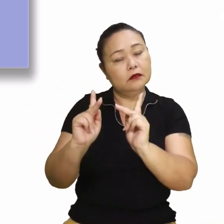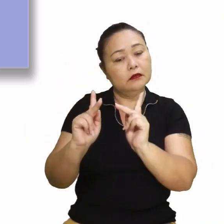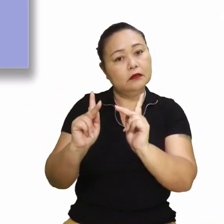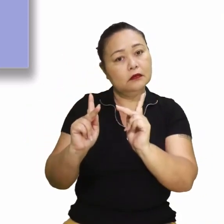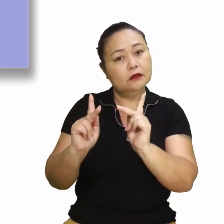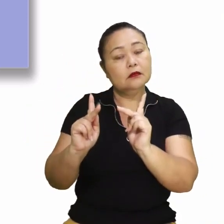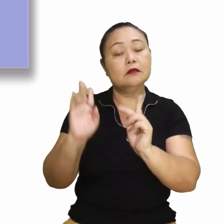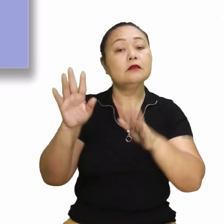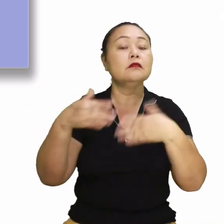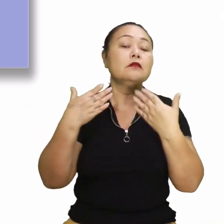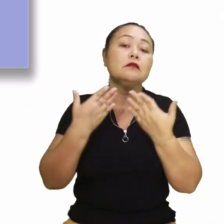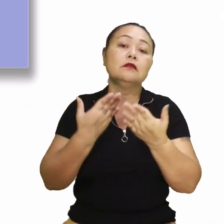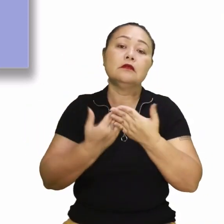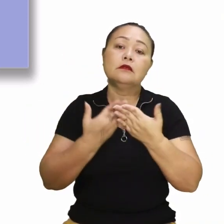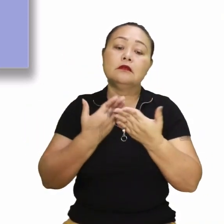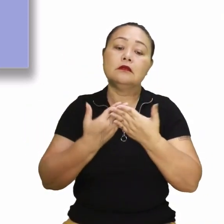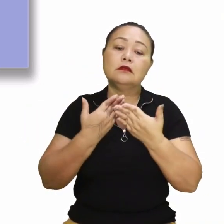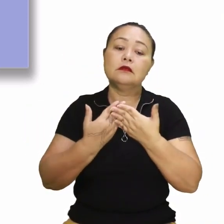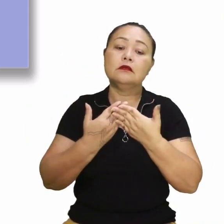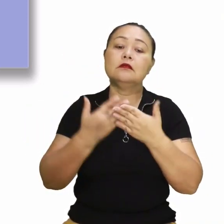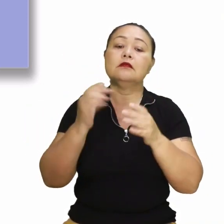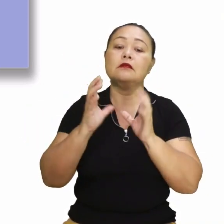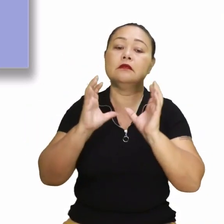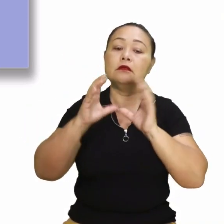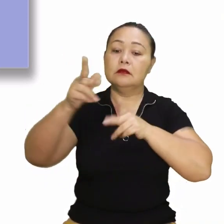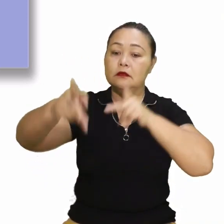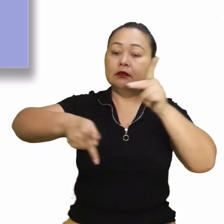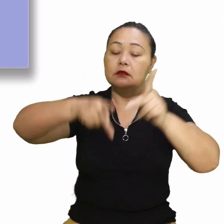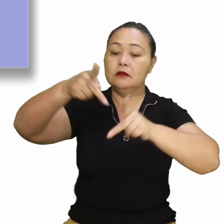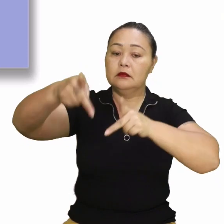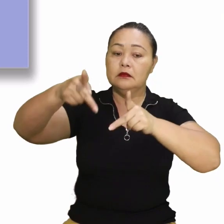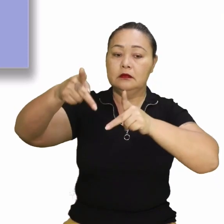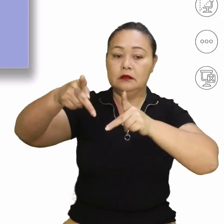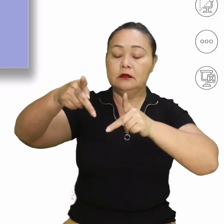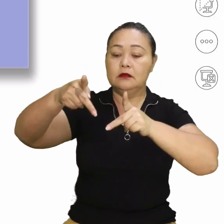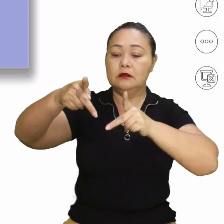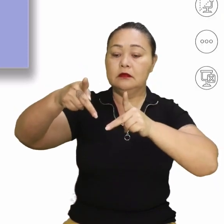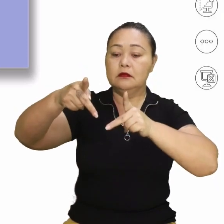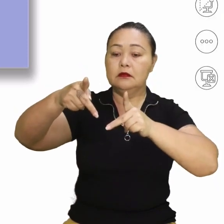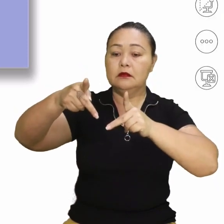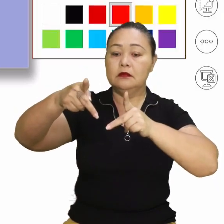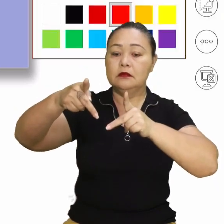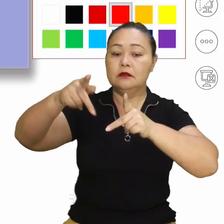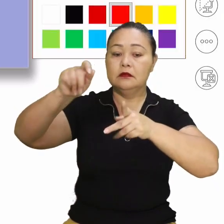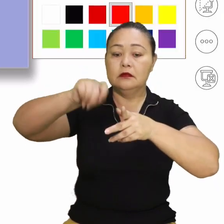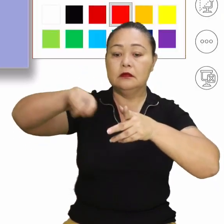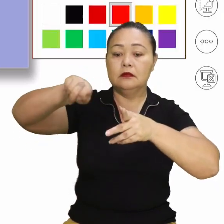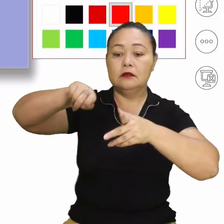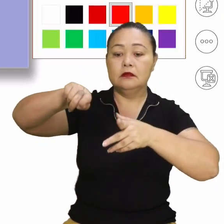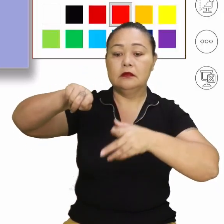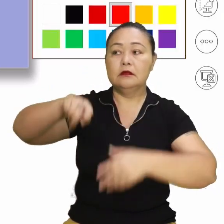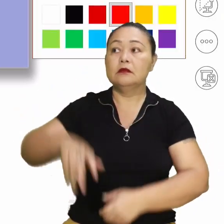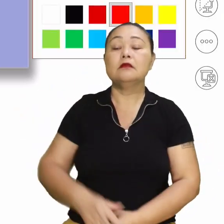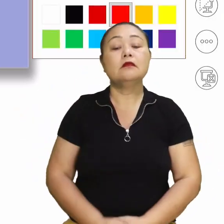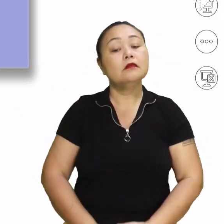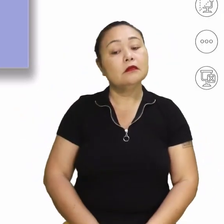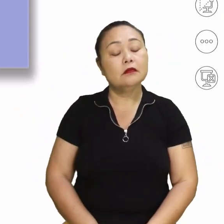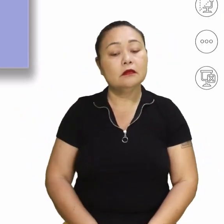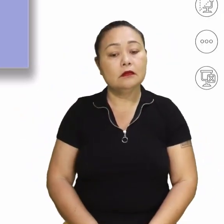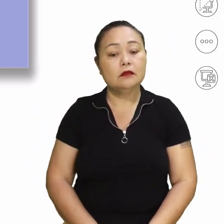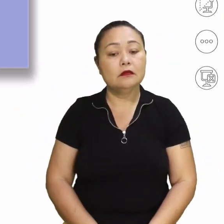esta aula é a aula de aspectos populacionais ainda OK vou começar a riscar aqui